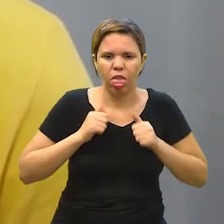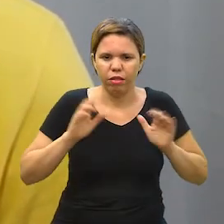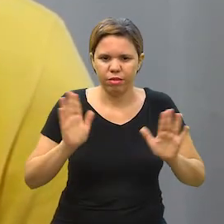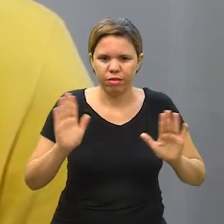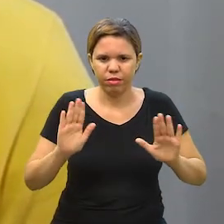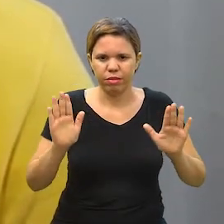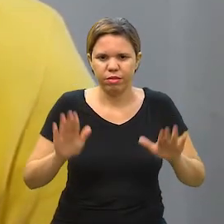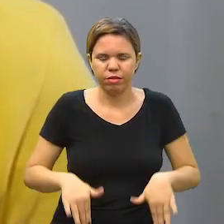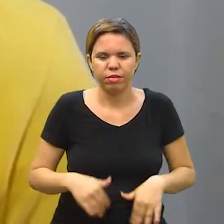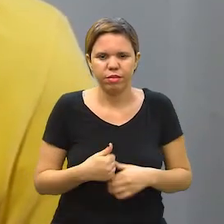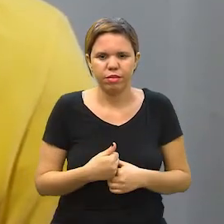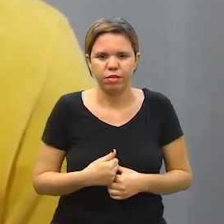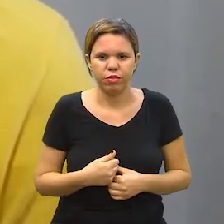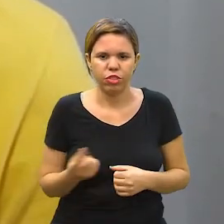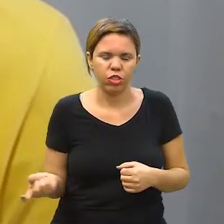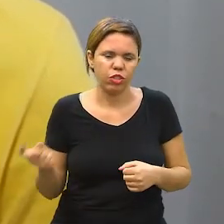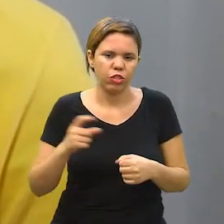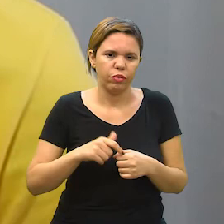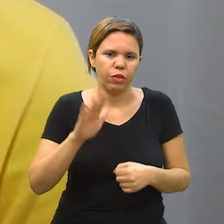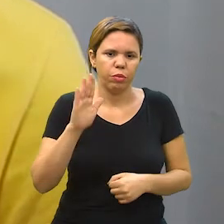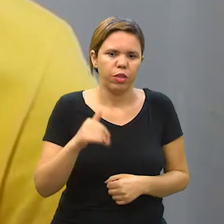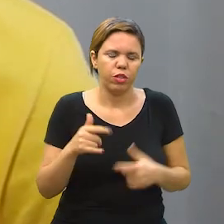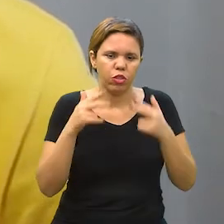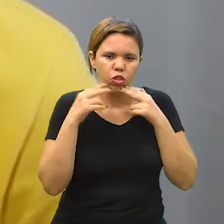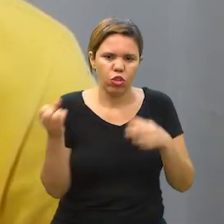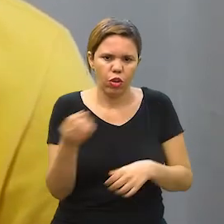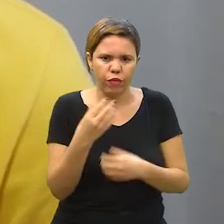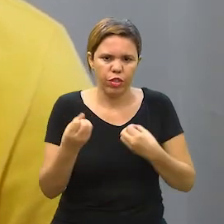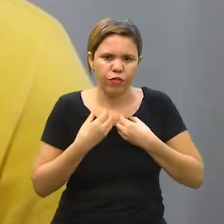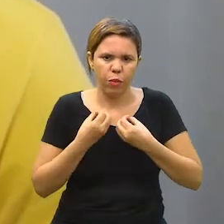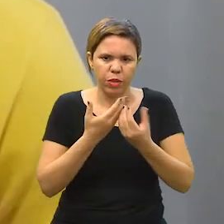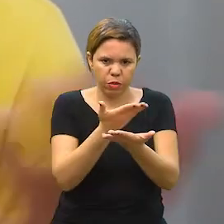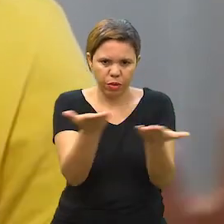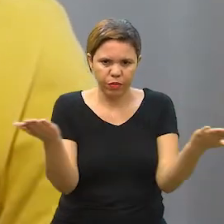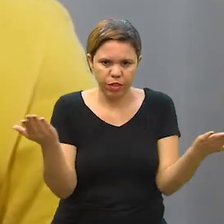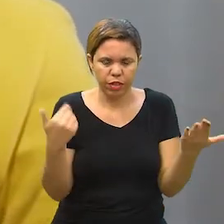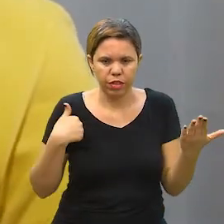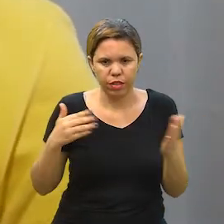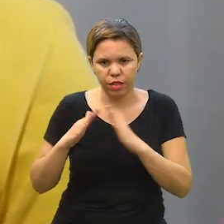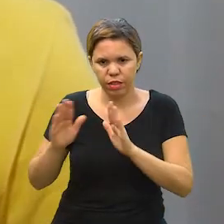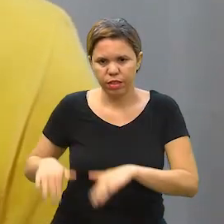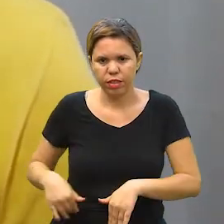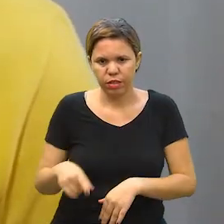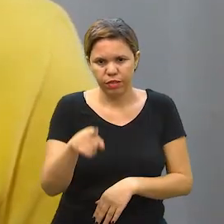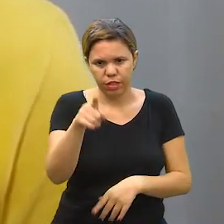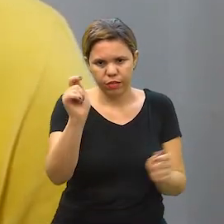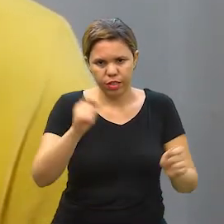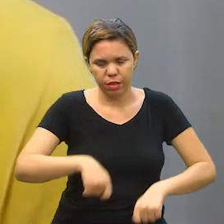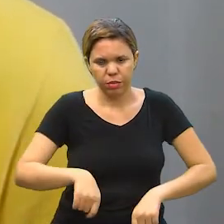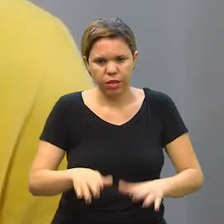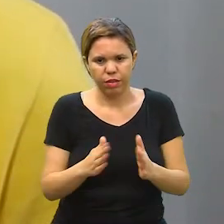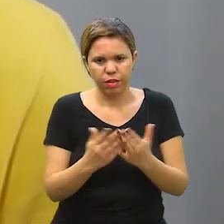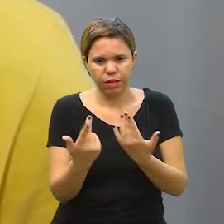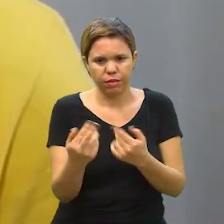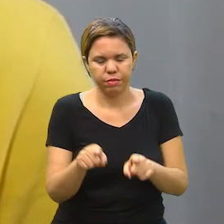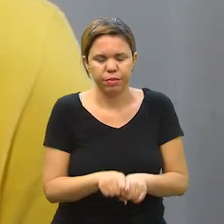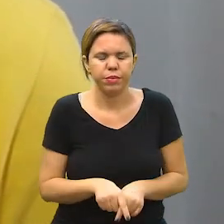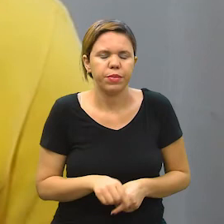fica por aqui, mas logo mais a gente volta com novas informações para você. Eu estou em casa e, se puder, fique